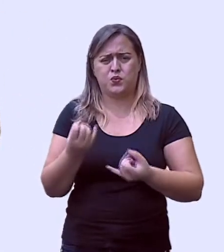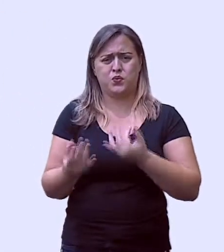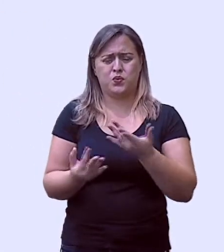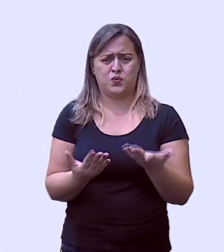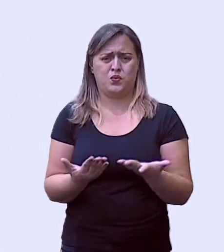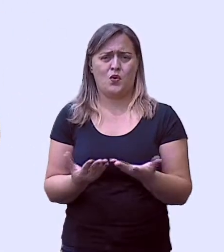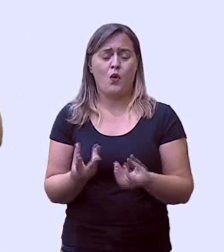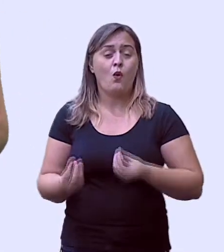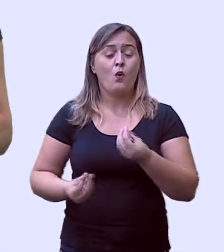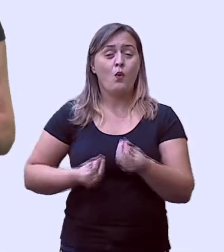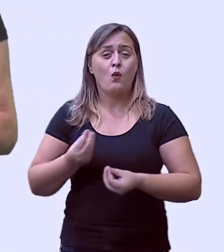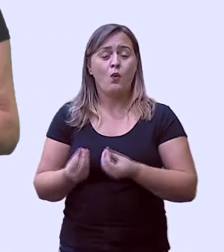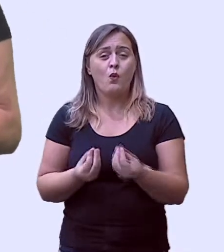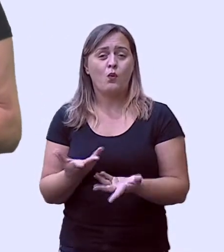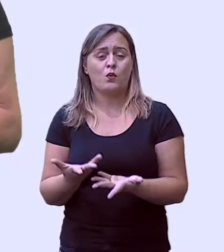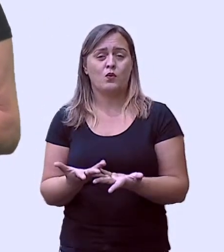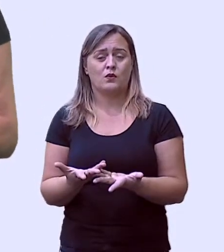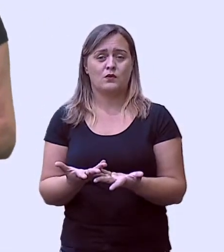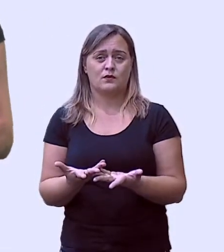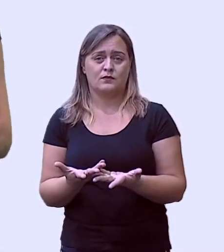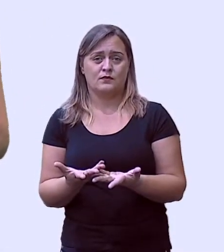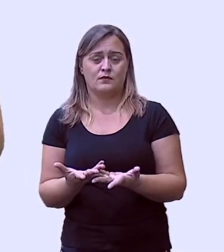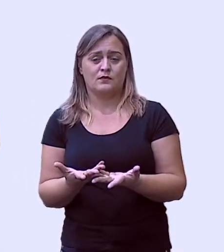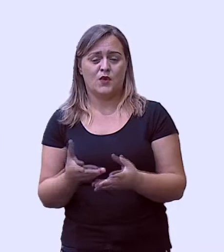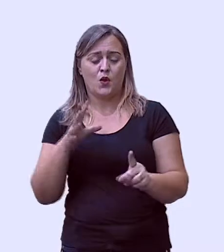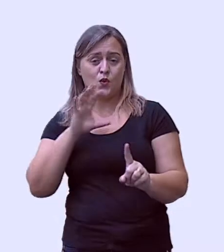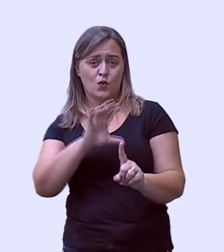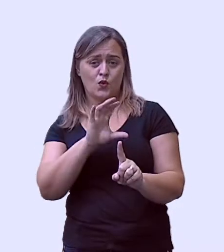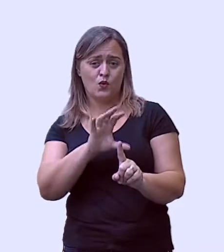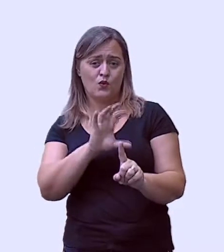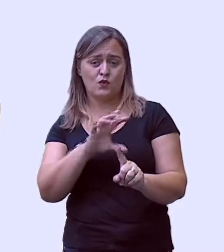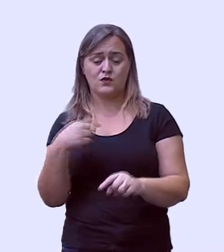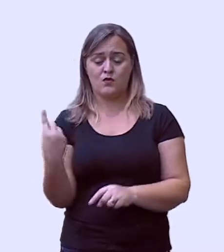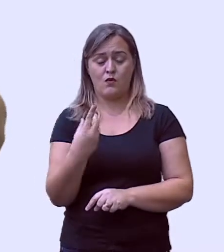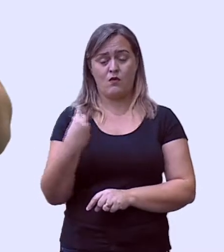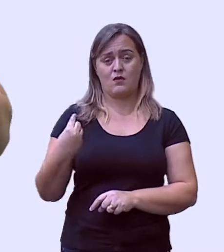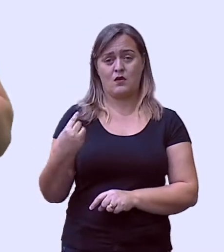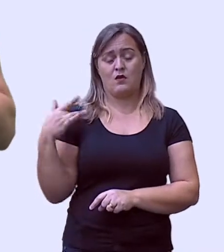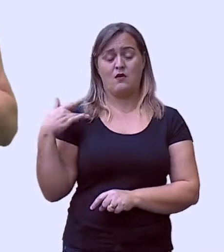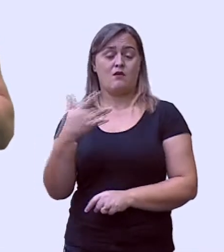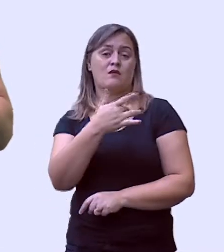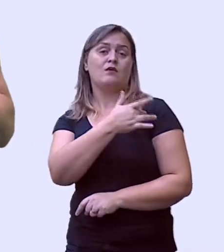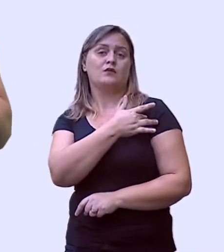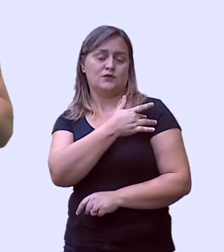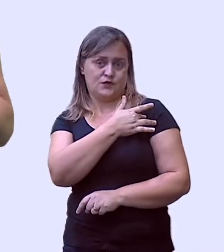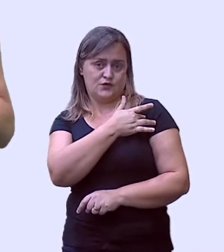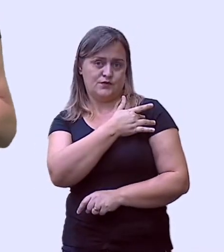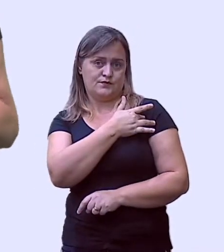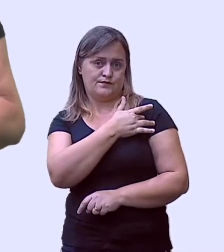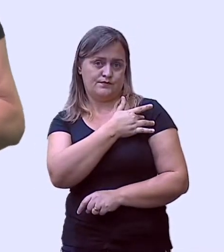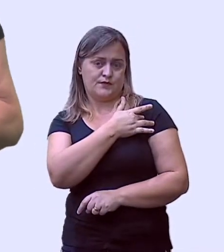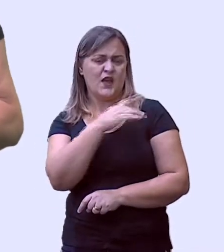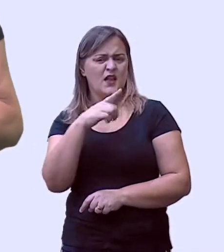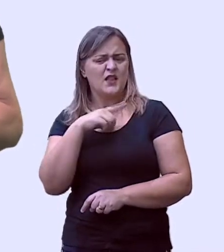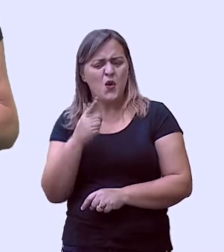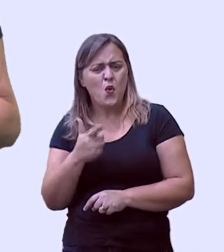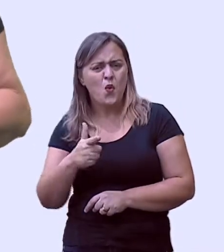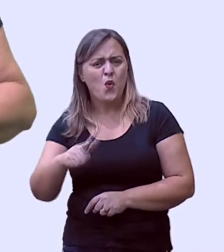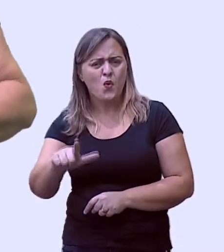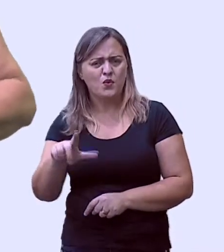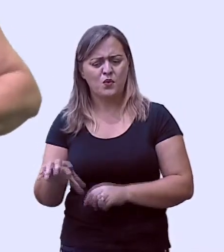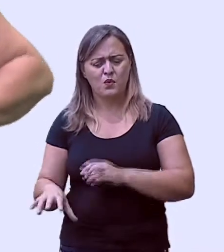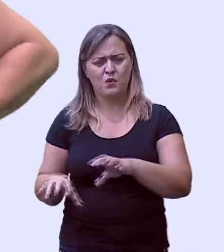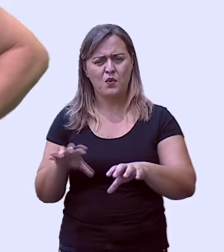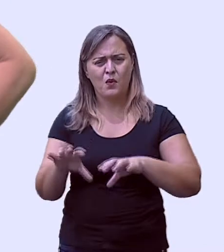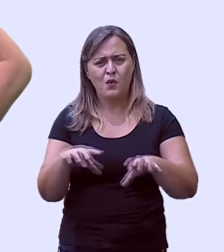meio onde a gente está inserido? Tem mais algum bioma para a gente poder aprender, professora?